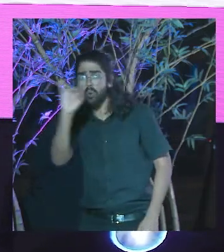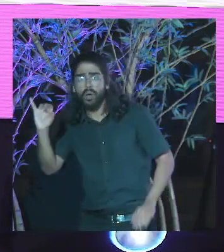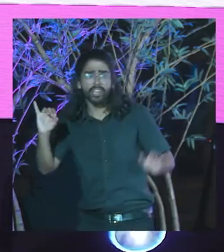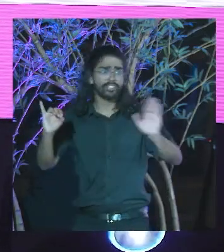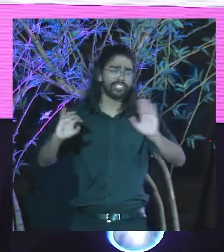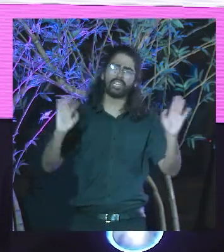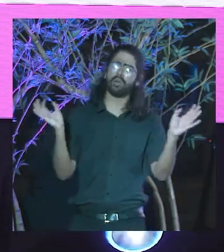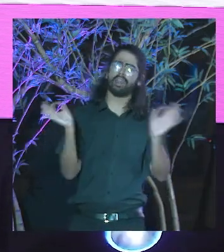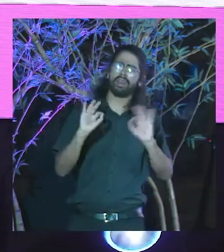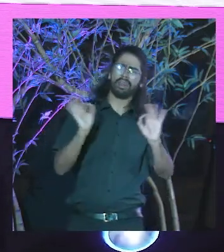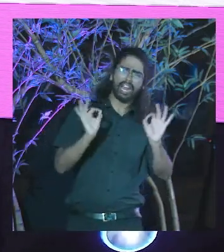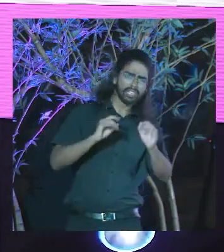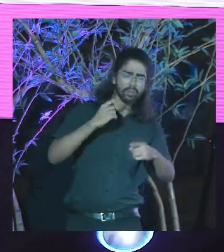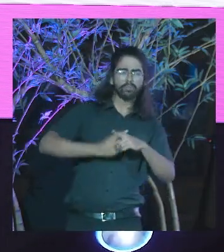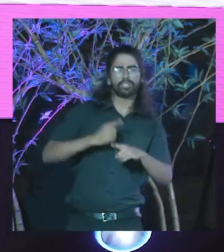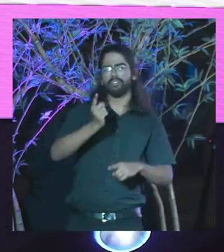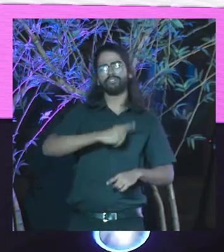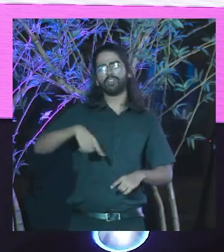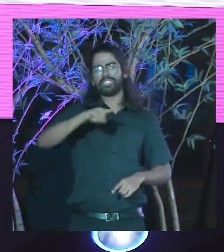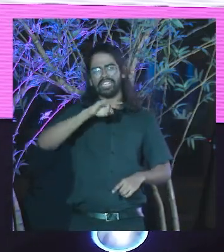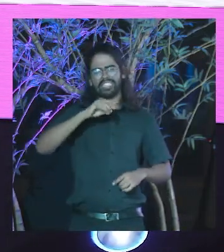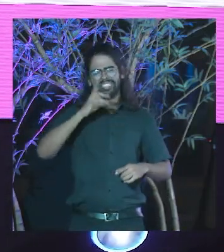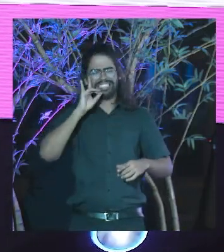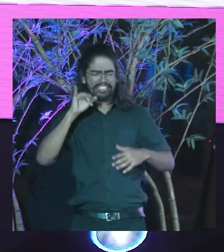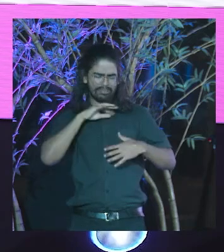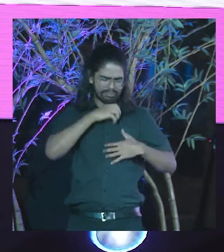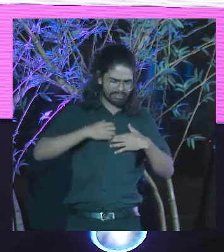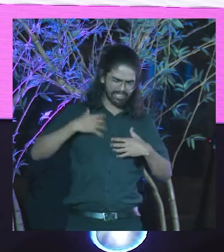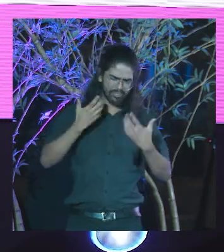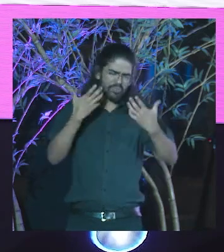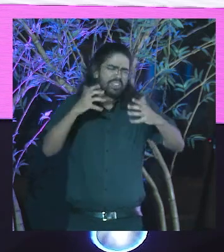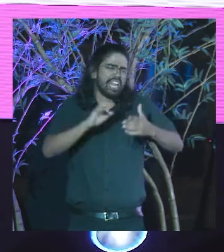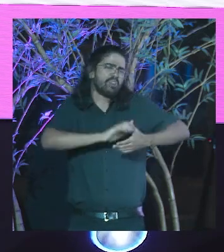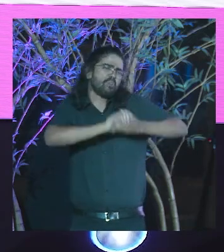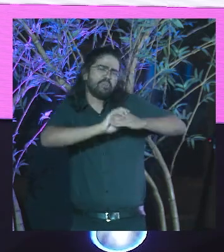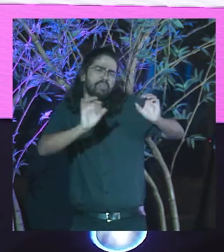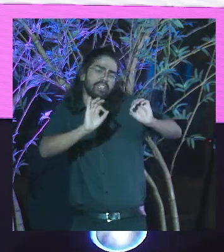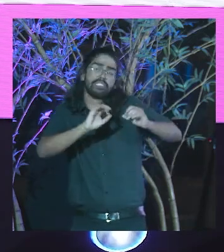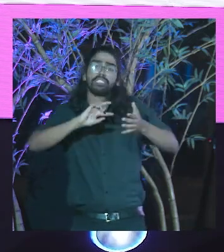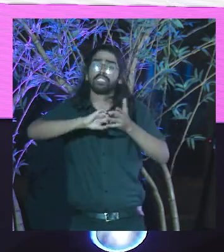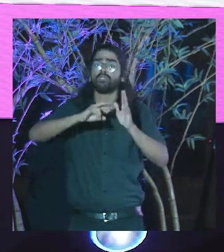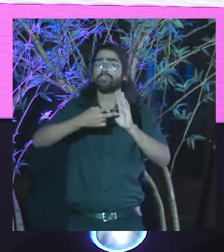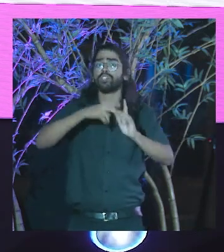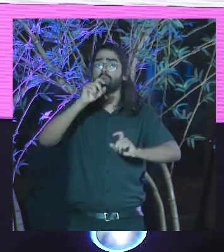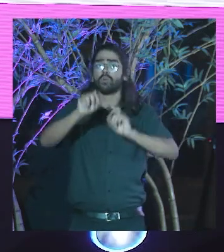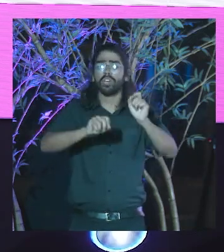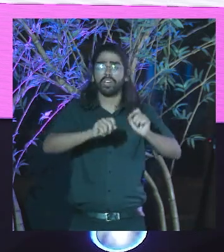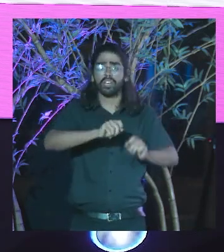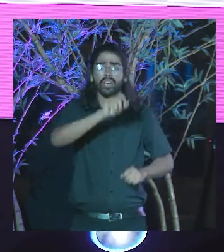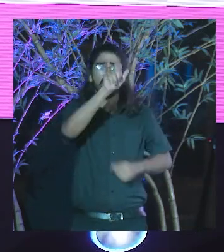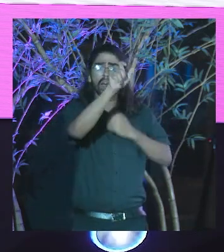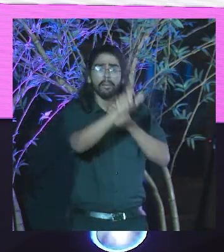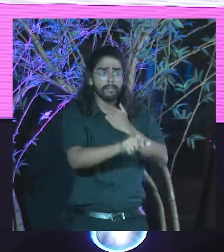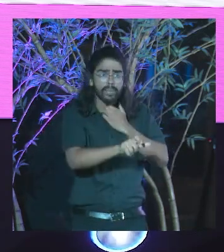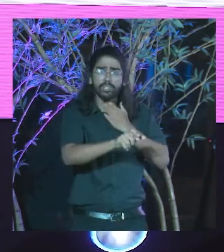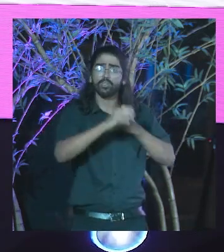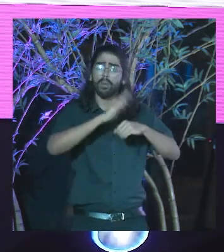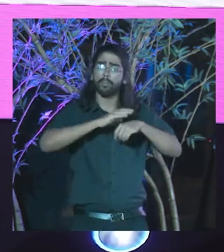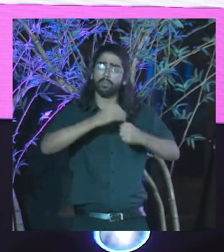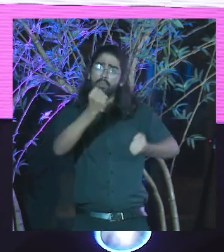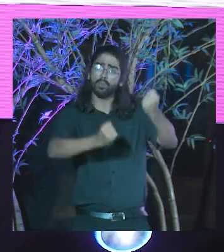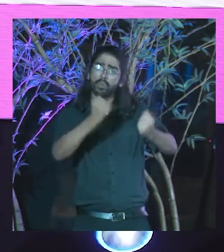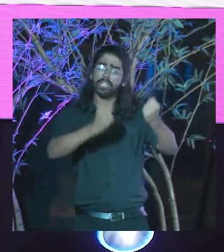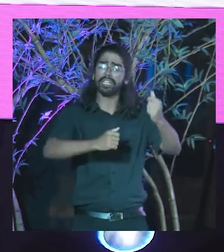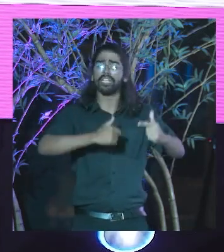estavam num dia horrível, e aí não significa que vocês deixaram o indivíduo interagindo exclusivamente com